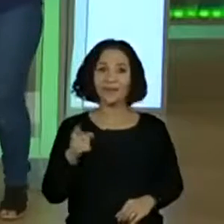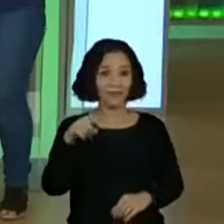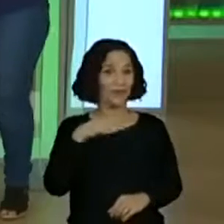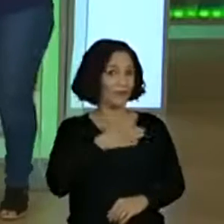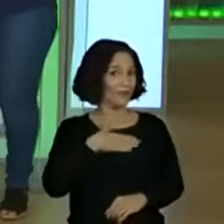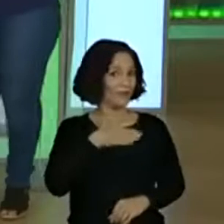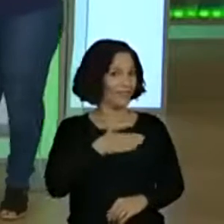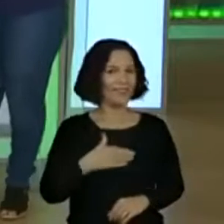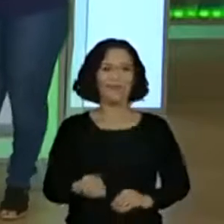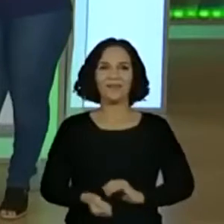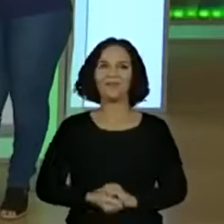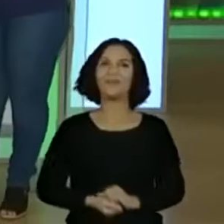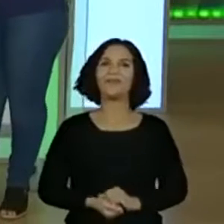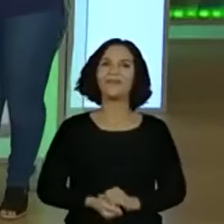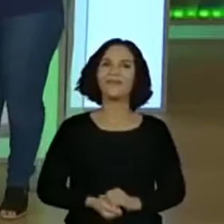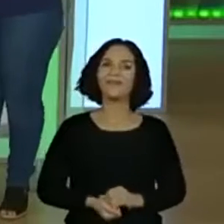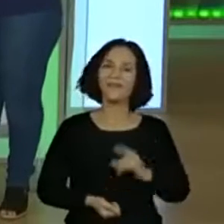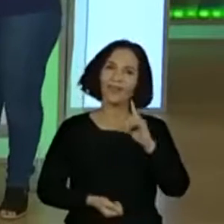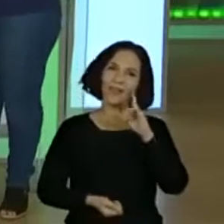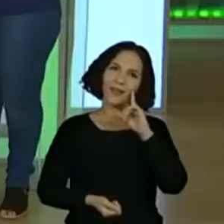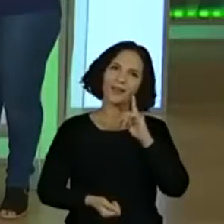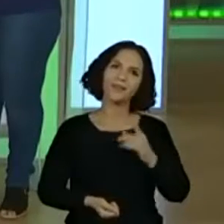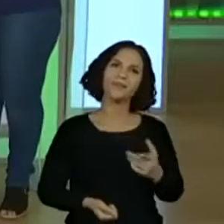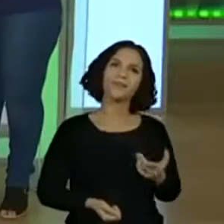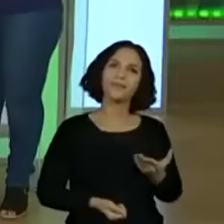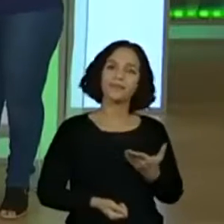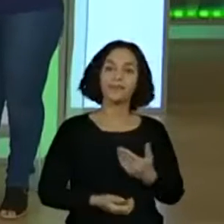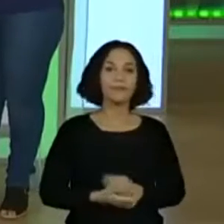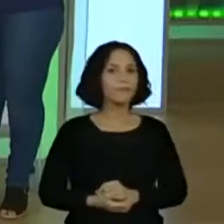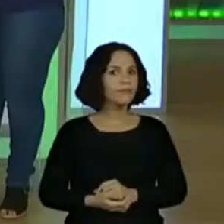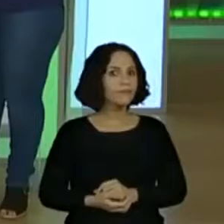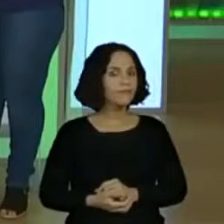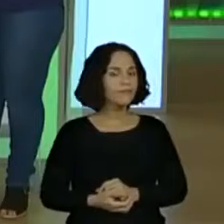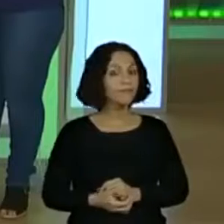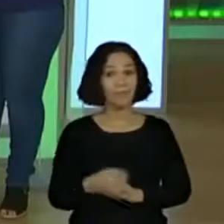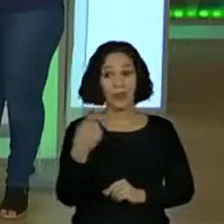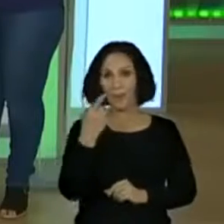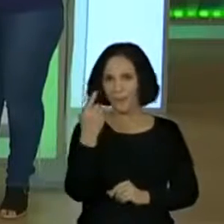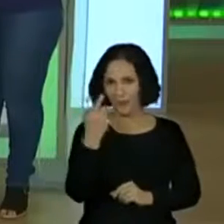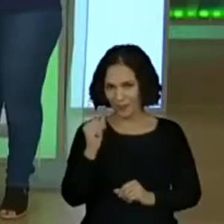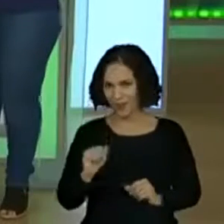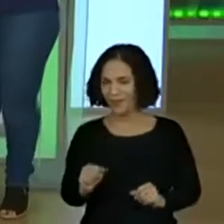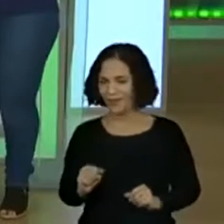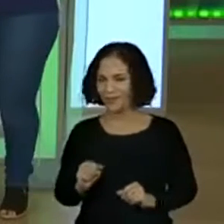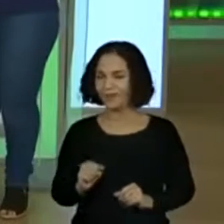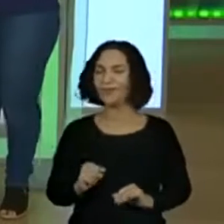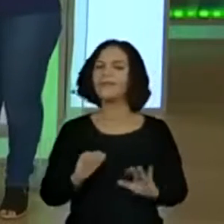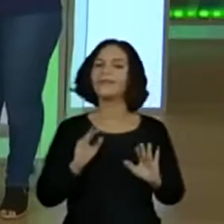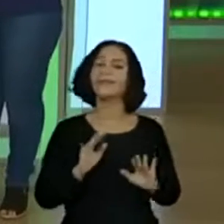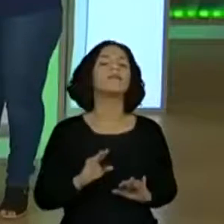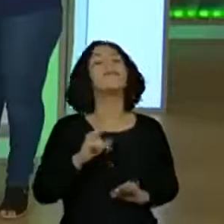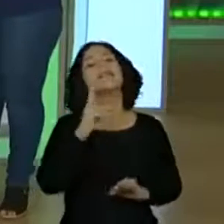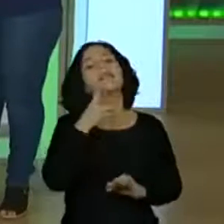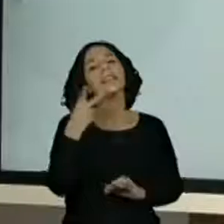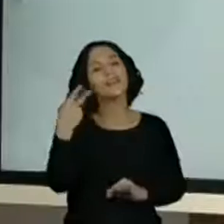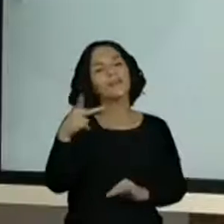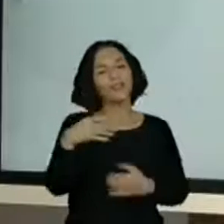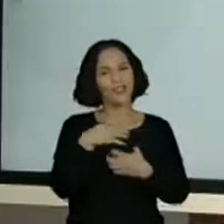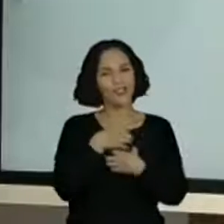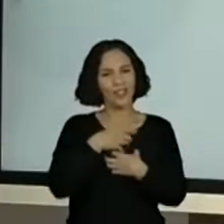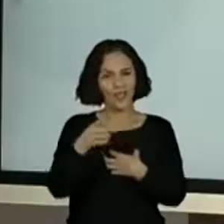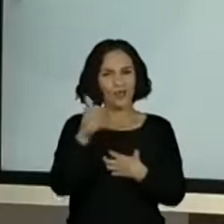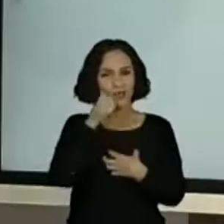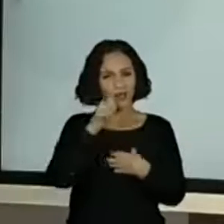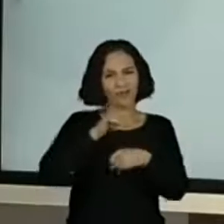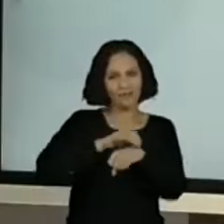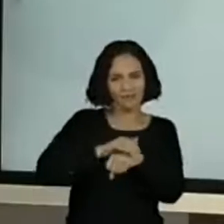divertir. Perfeito. Olhe lá. O primeiro, e é uma característica das tirinhas da Clara